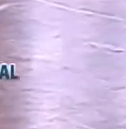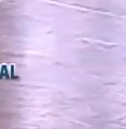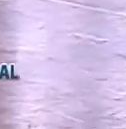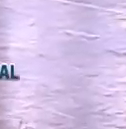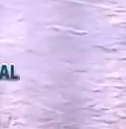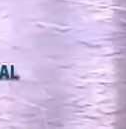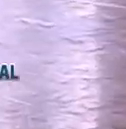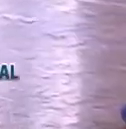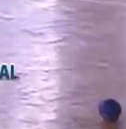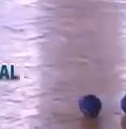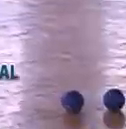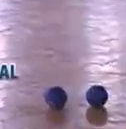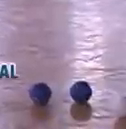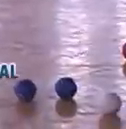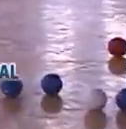é